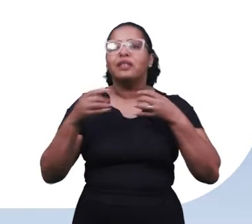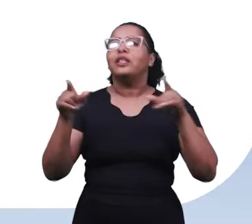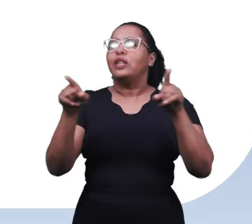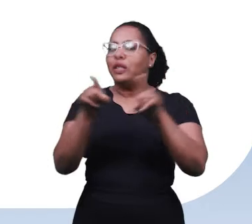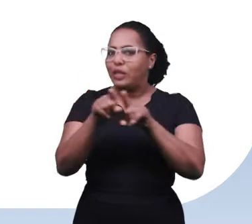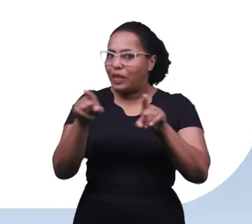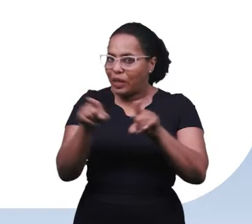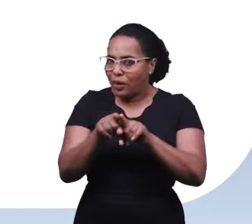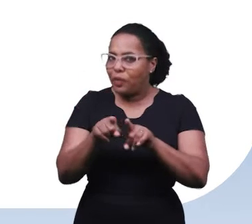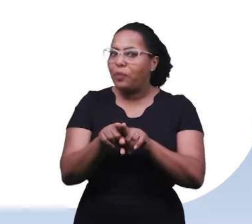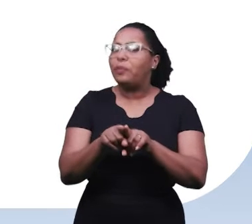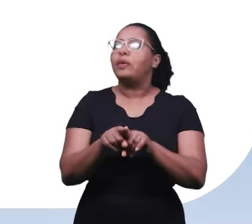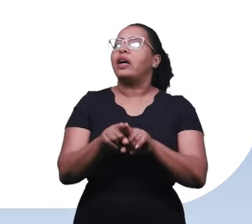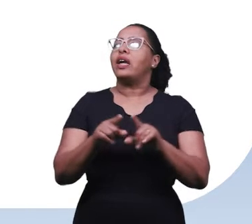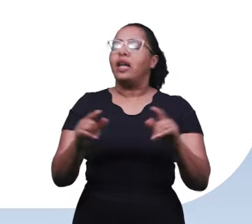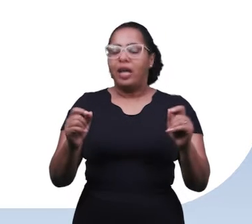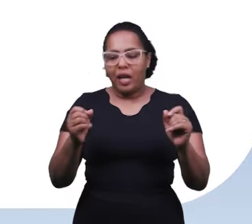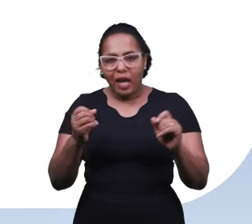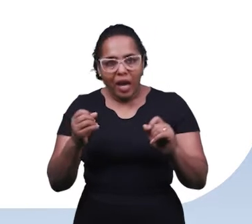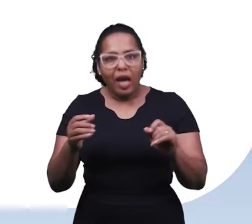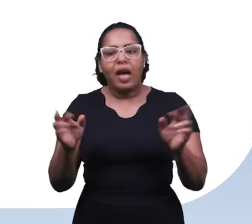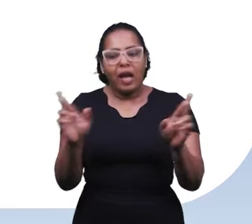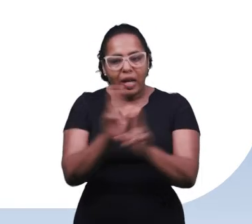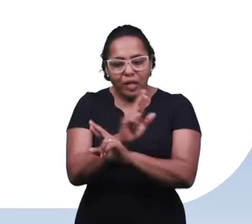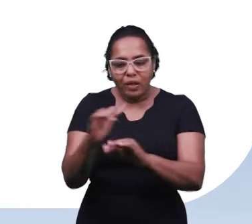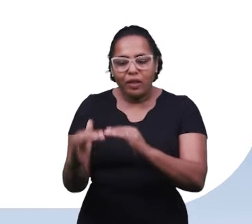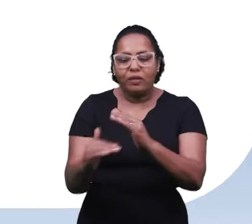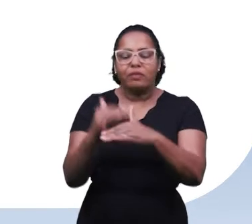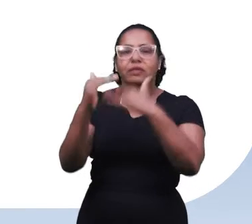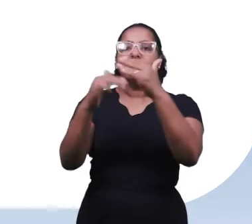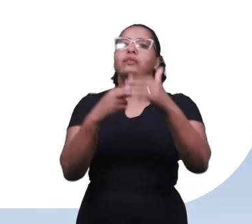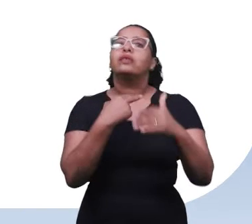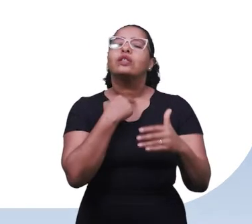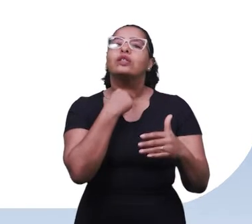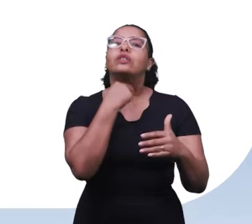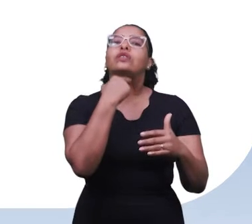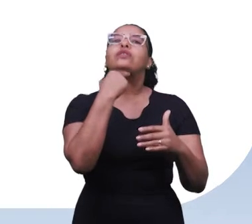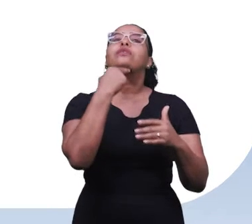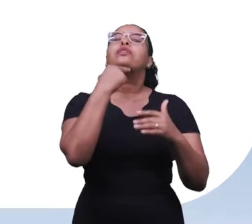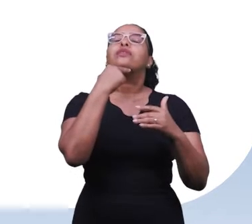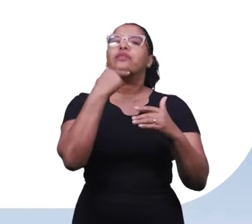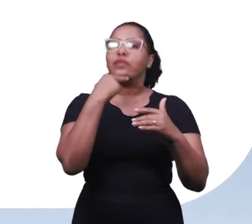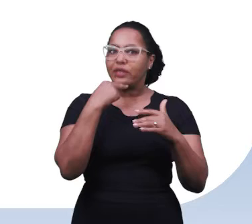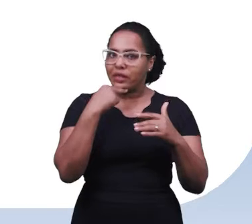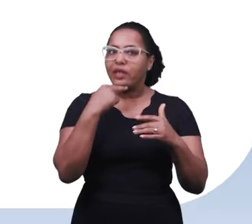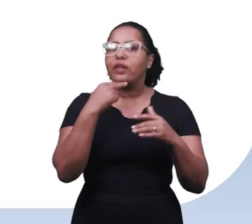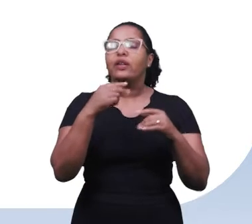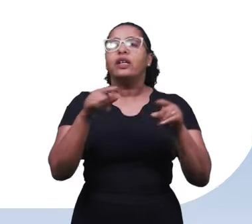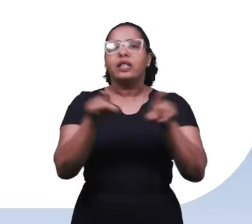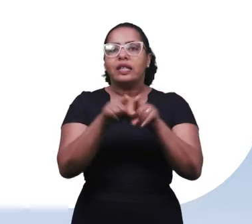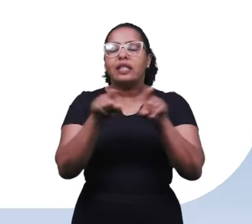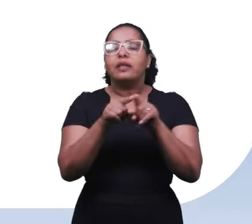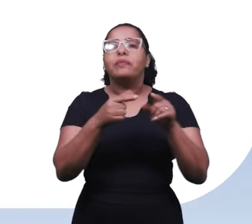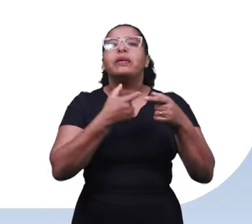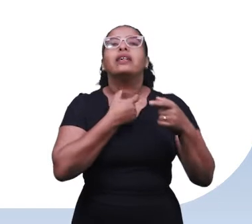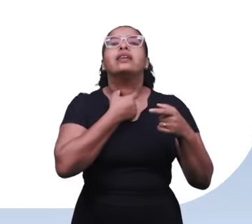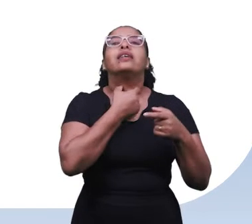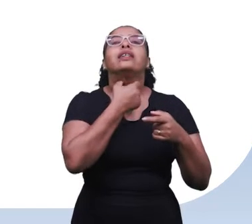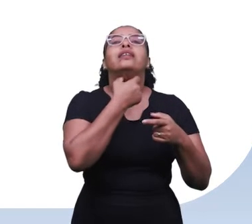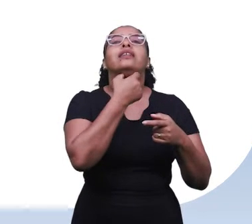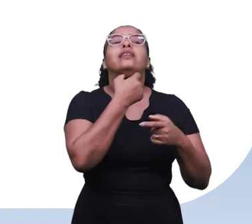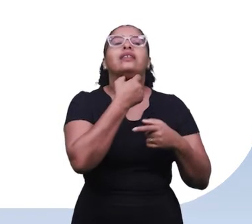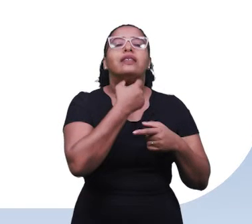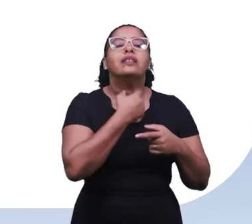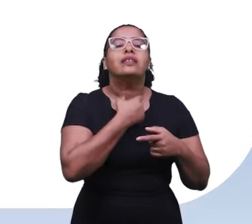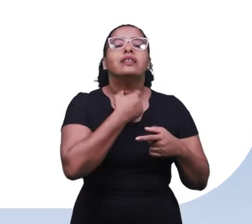ponto crucial também para o desenvolvimento vocal. As pregas vocais, consequentemente, também